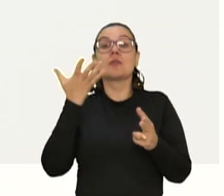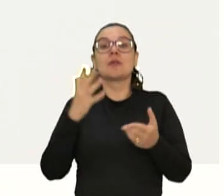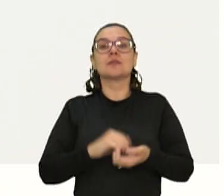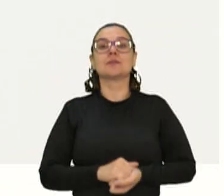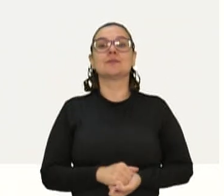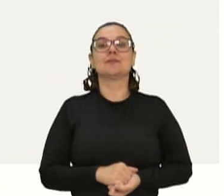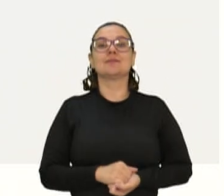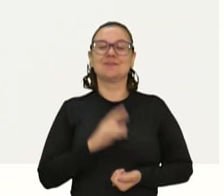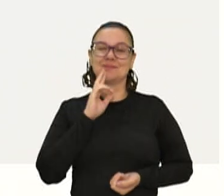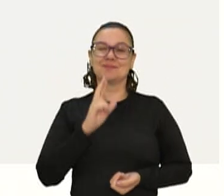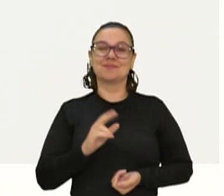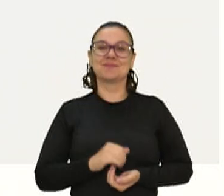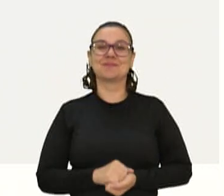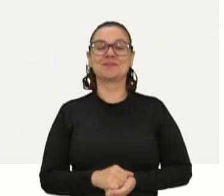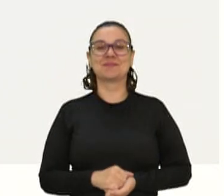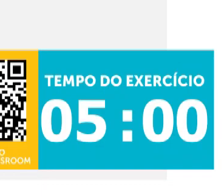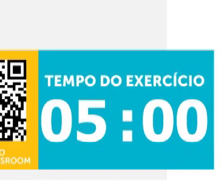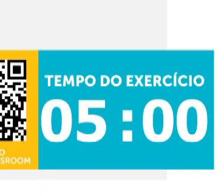acontece? Responde aí.